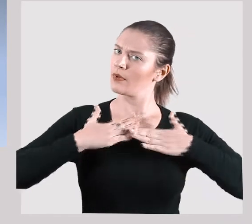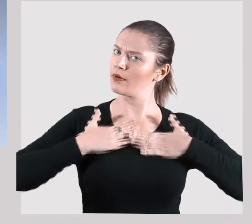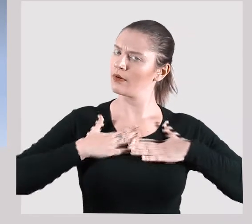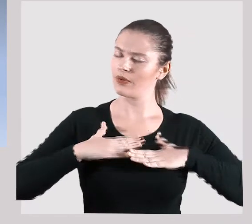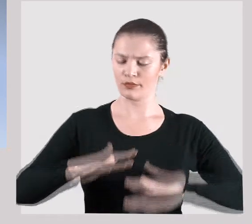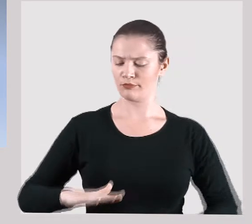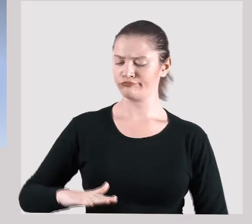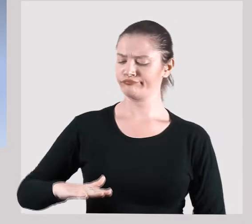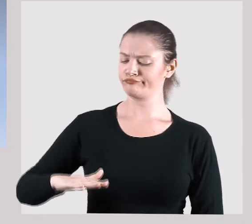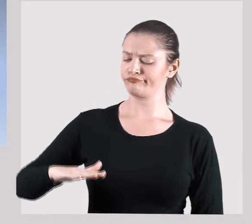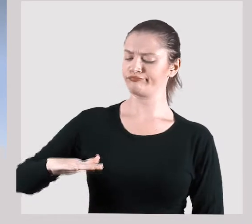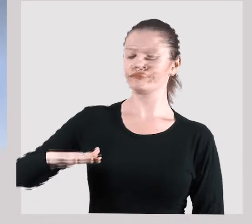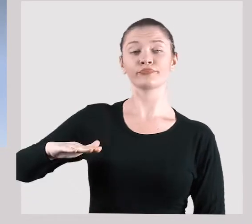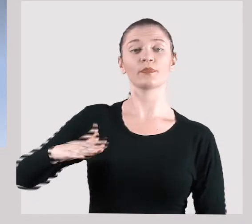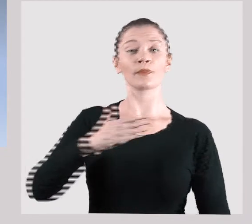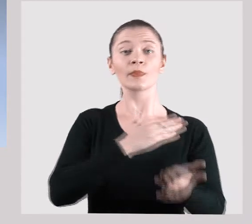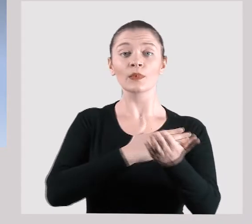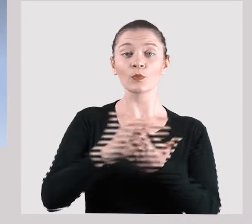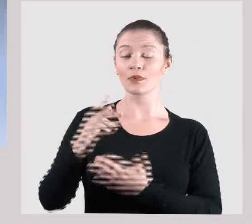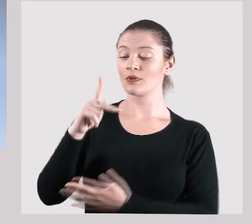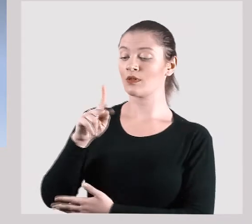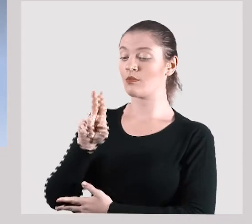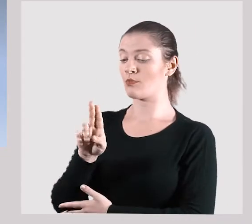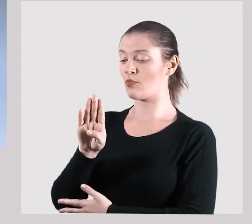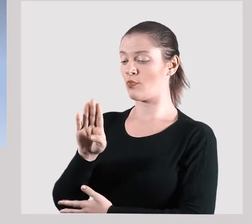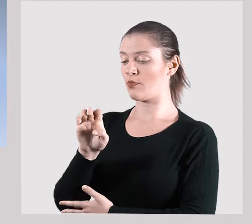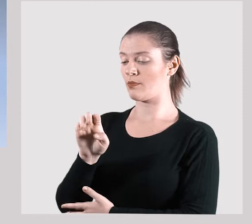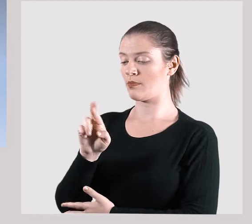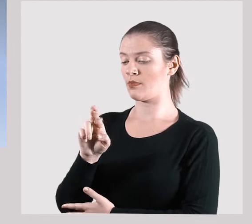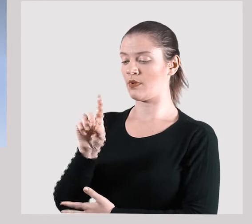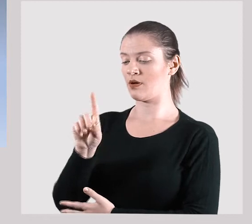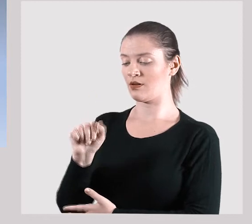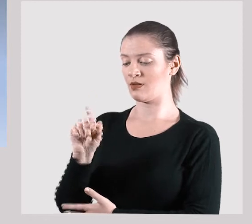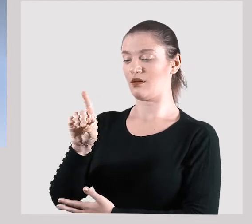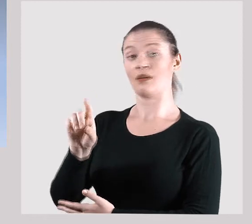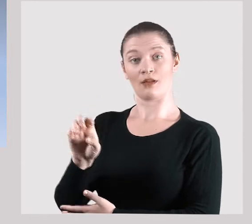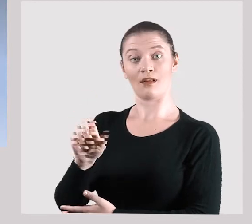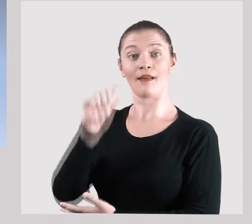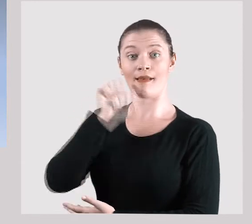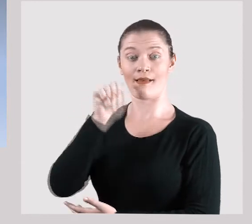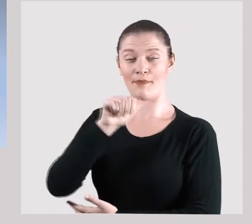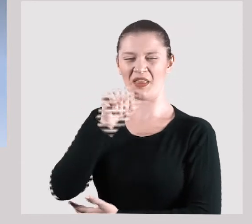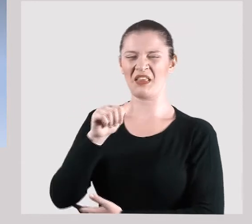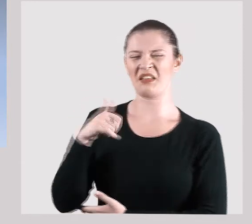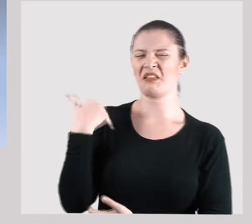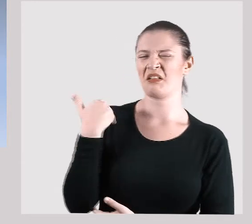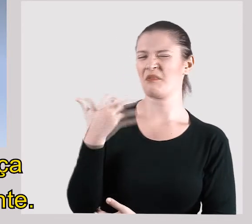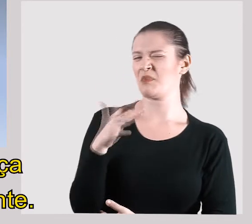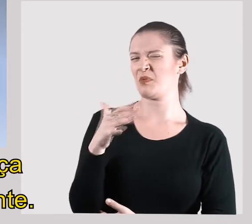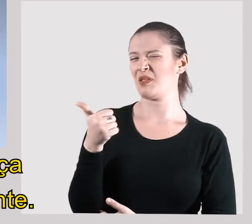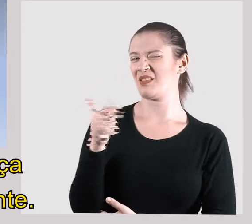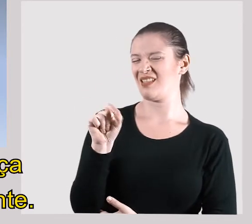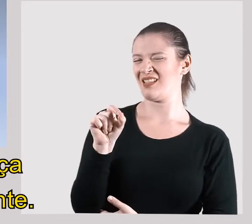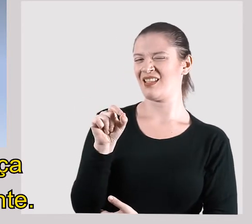aí, no início da puberdade, a menina que entra mais cedo, ela começa a ter um estirão lá pelos 10 anos,